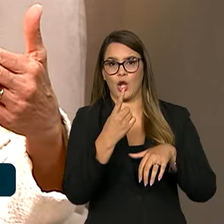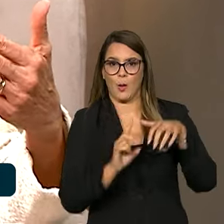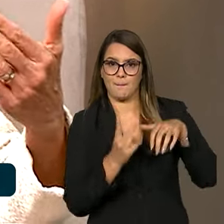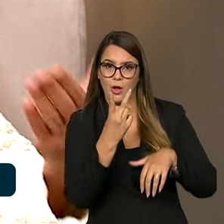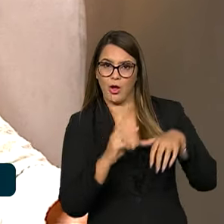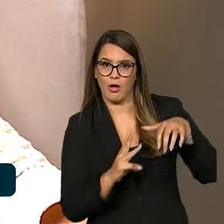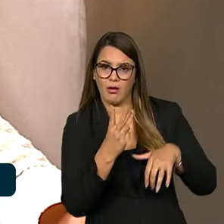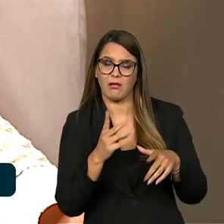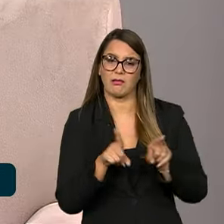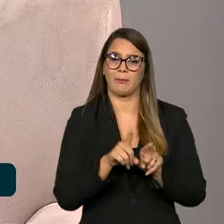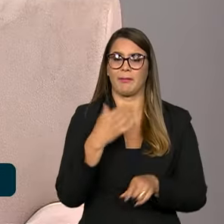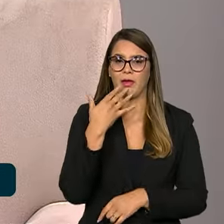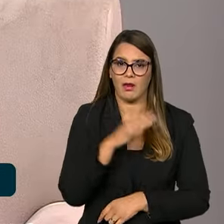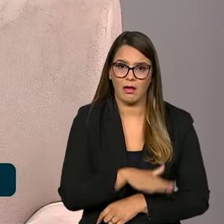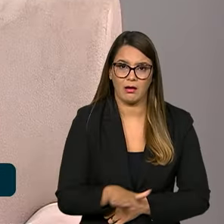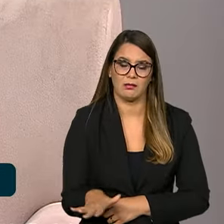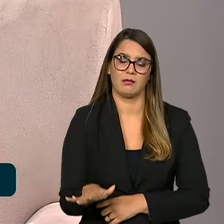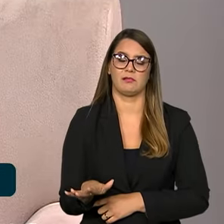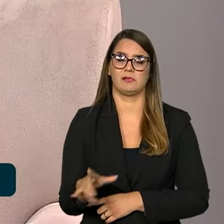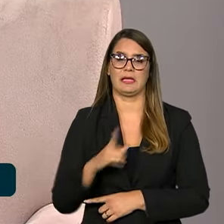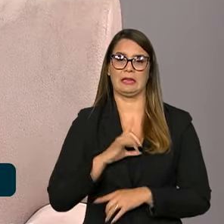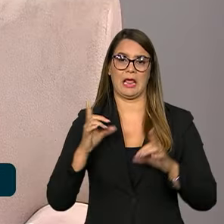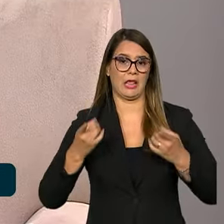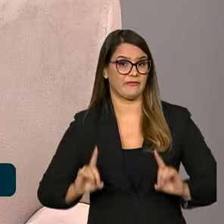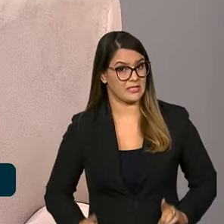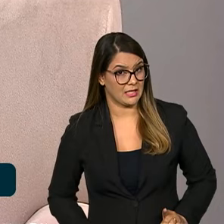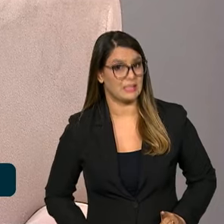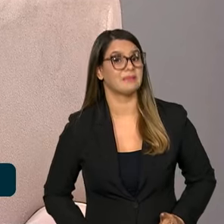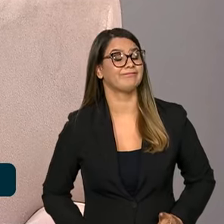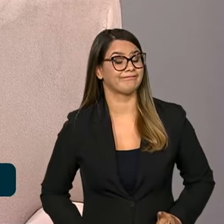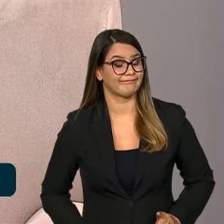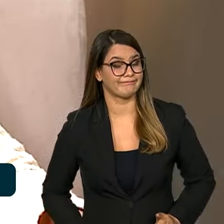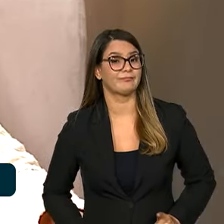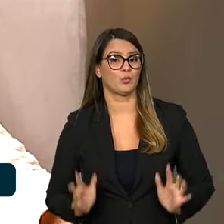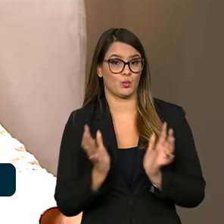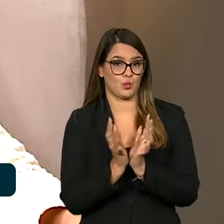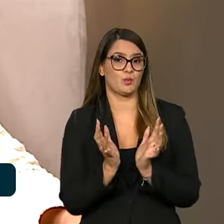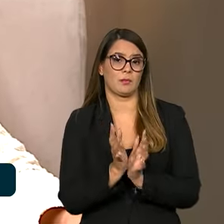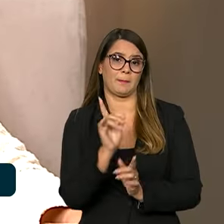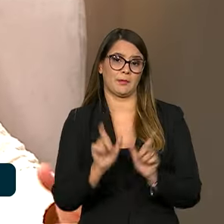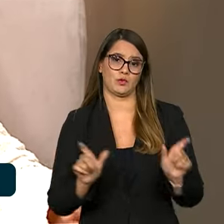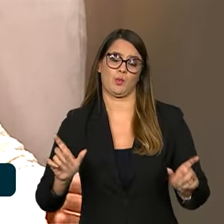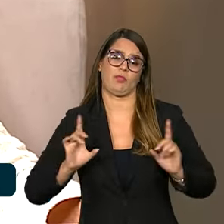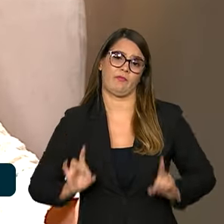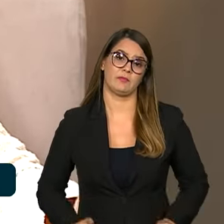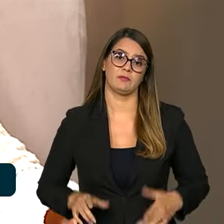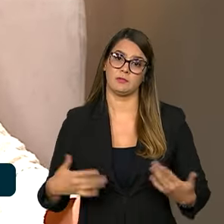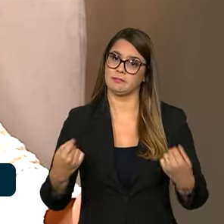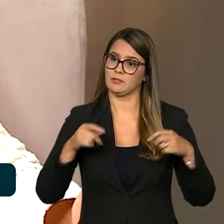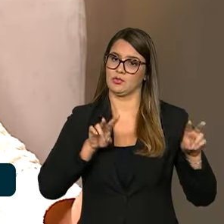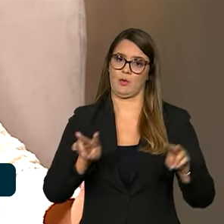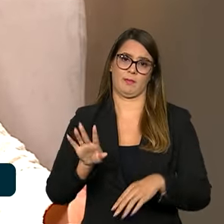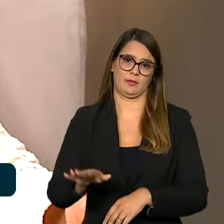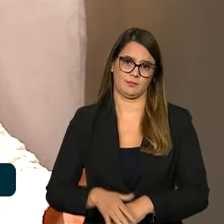as crianças que T deficiência n pessoas com com deficiência então é Preciso olhar também